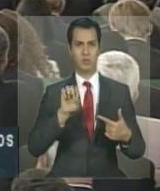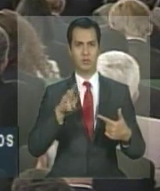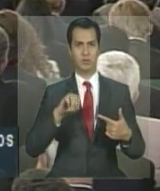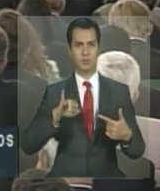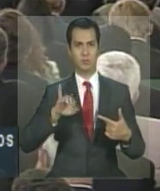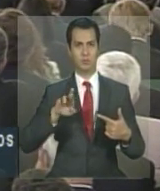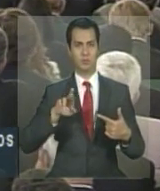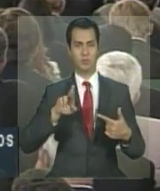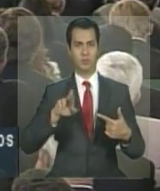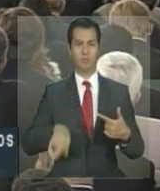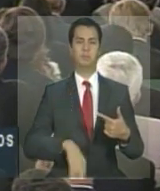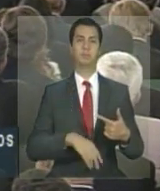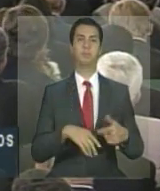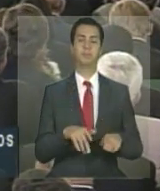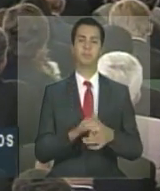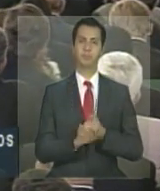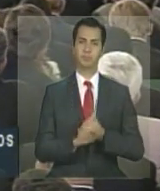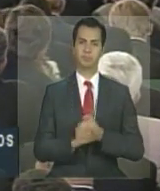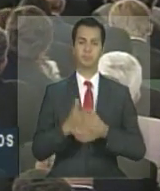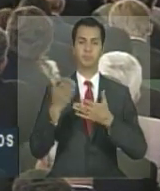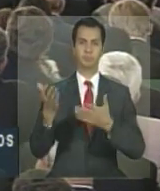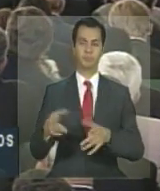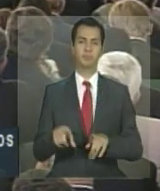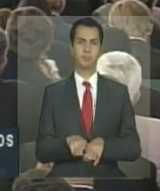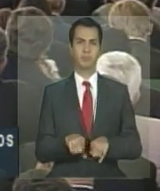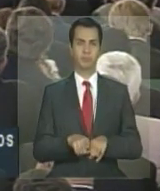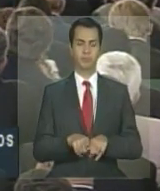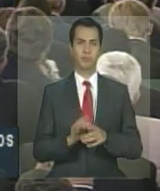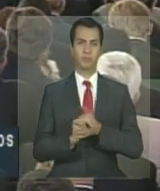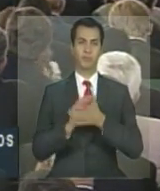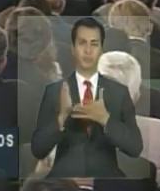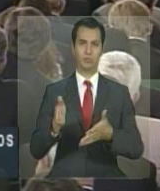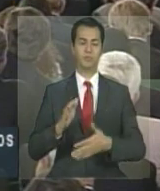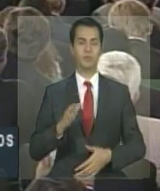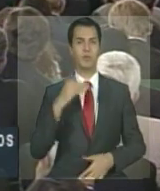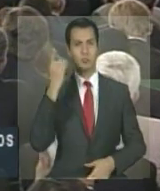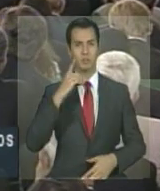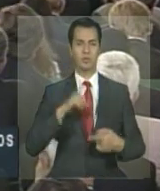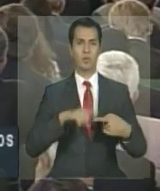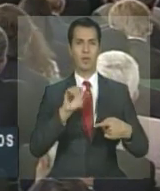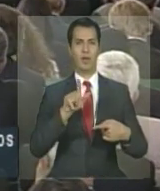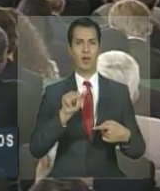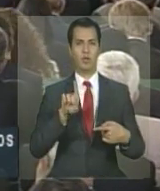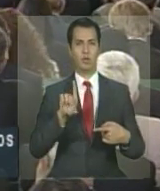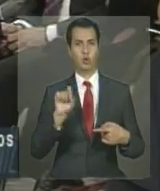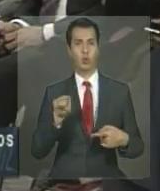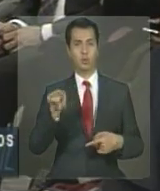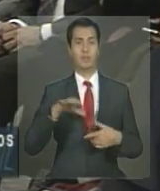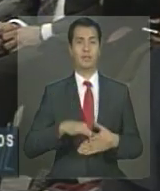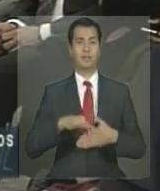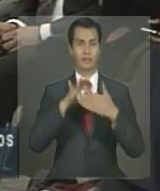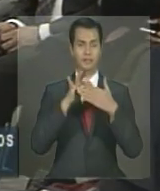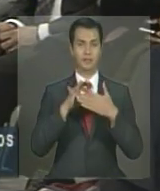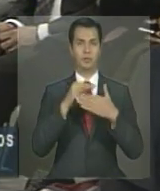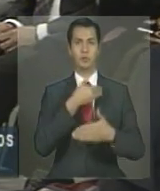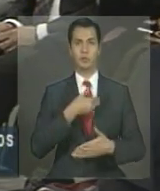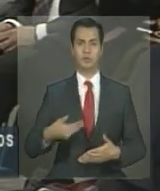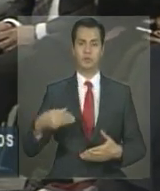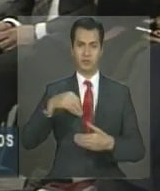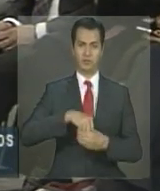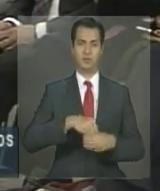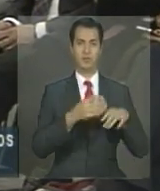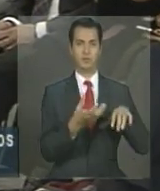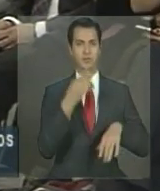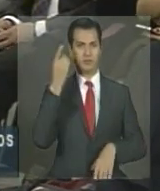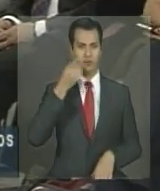Mocca. Queria cumprimentar o deputado Arlindo Chinaglia, líder do governo na Câmara, em nome de